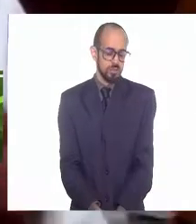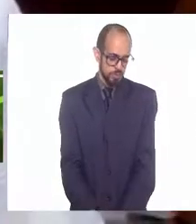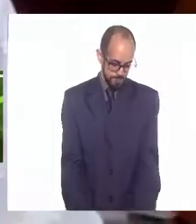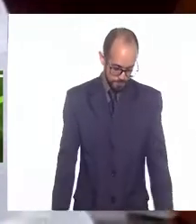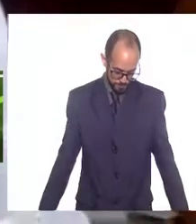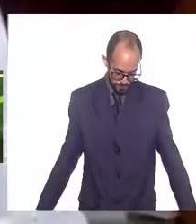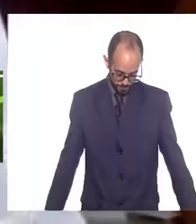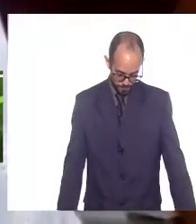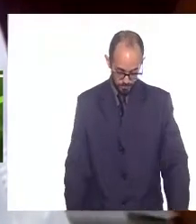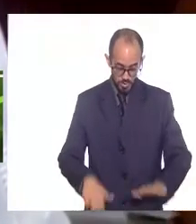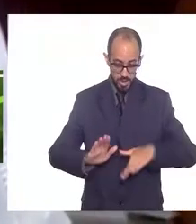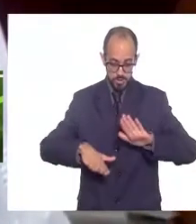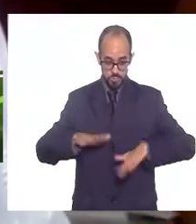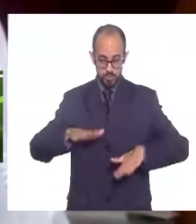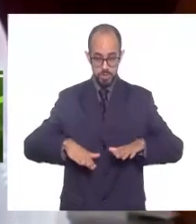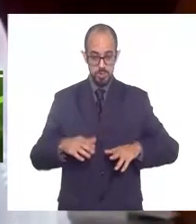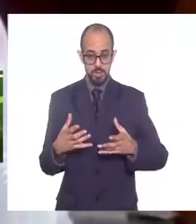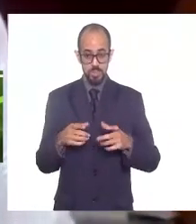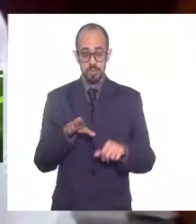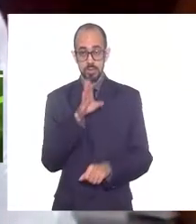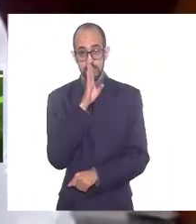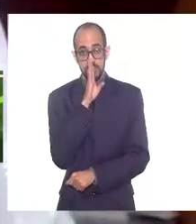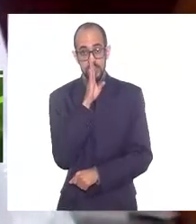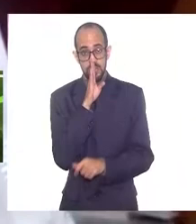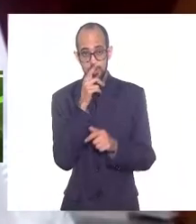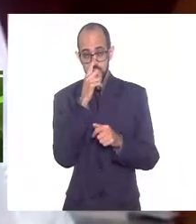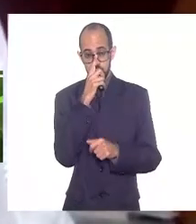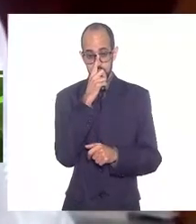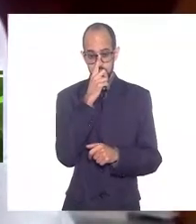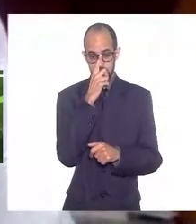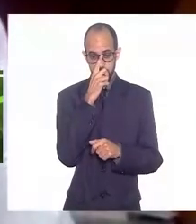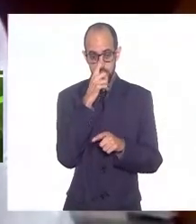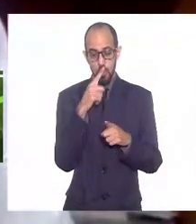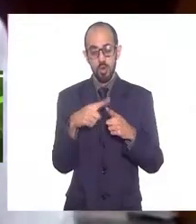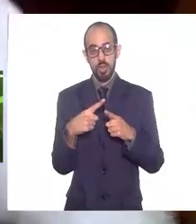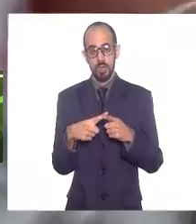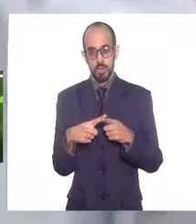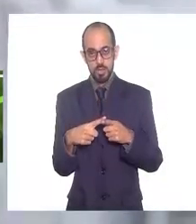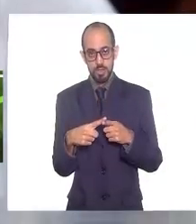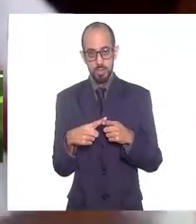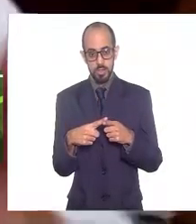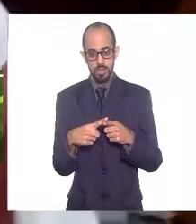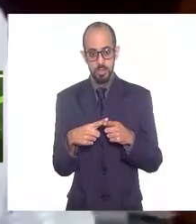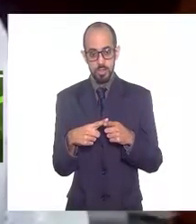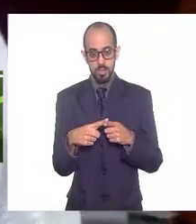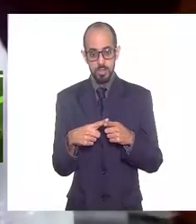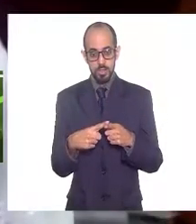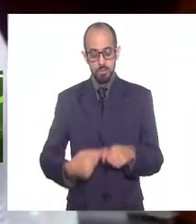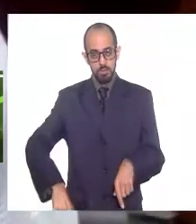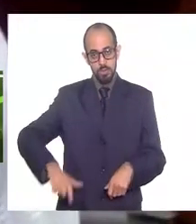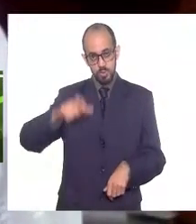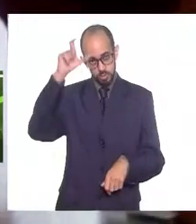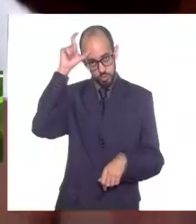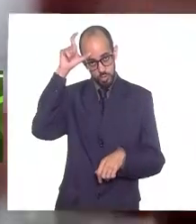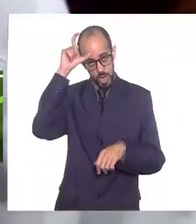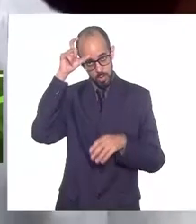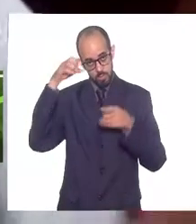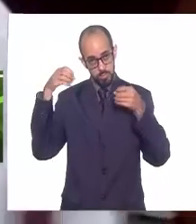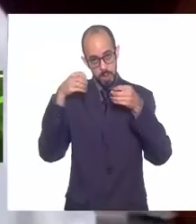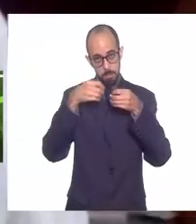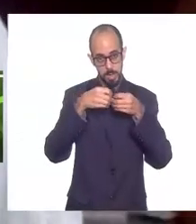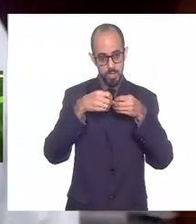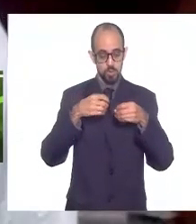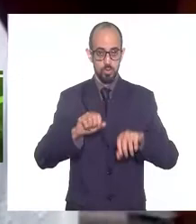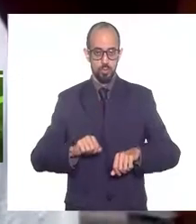das vezes eles se calam, por quê? Porque o inimigo continua próximo. O